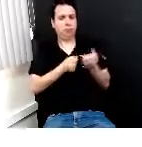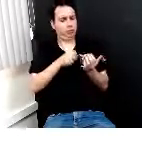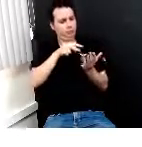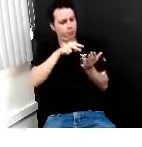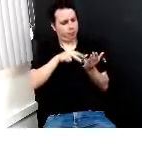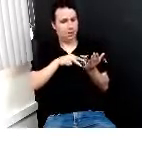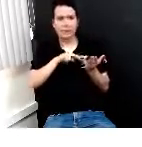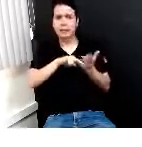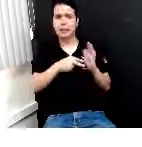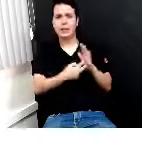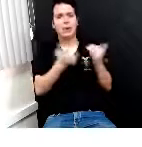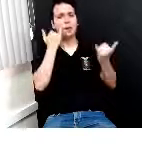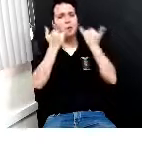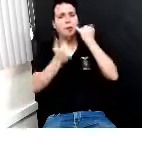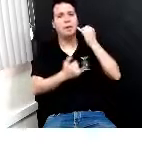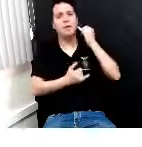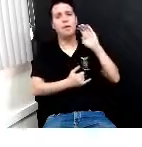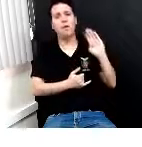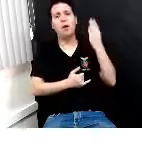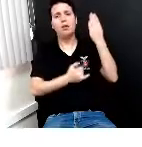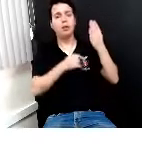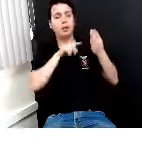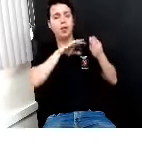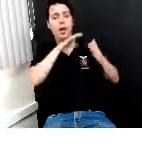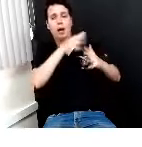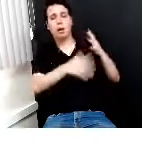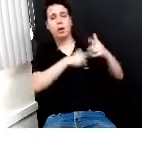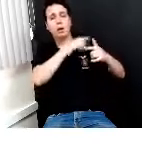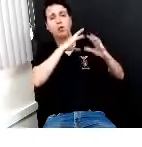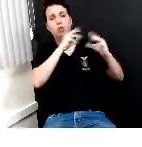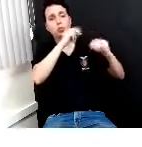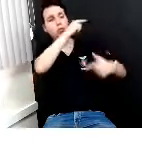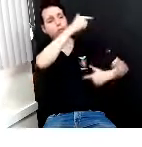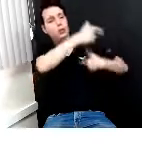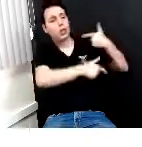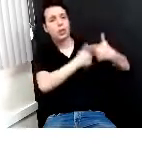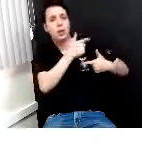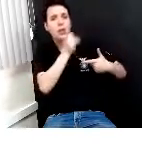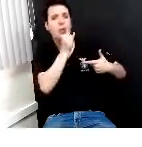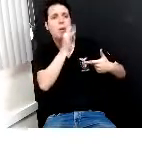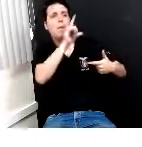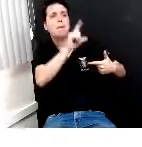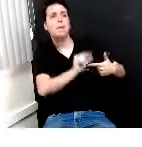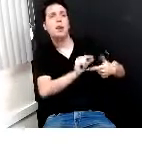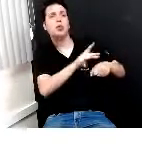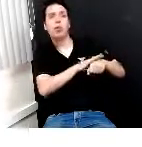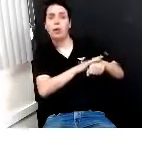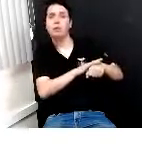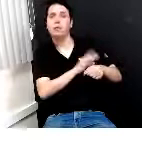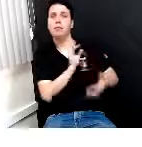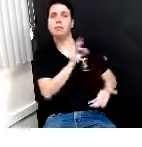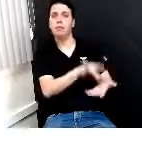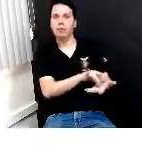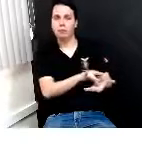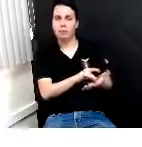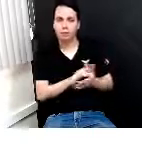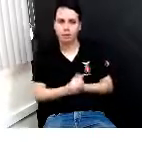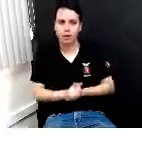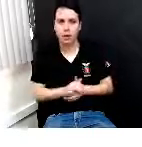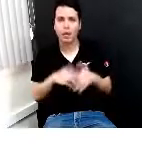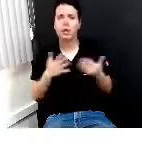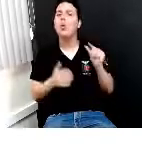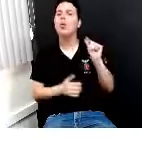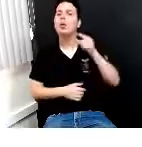um desserviço para todo um trabalho aí de minimizar os efeitos aí de uma doença em potencial. Então, o que nós tomamos como ponto de